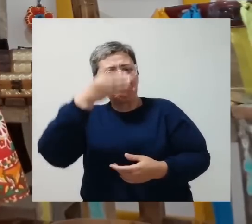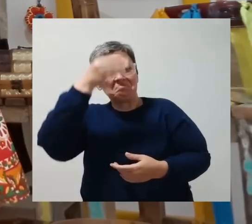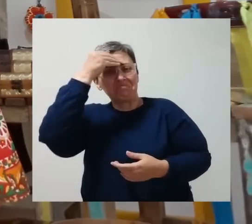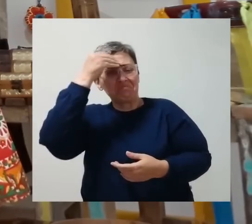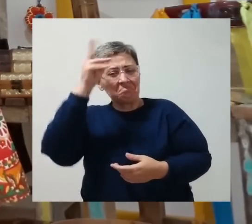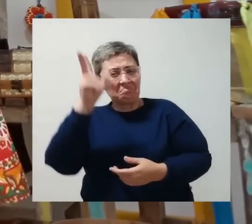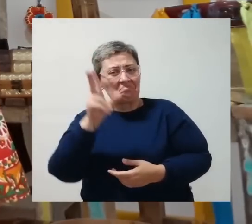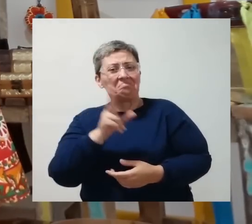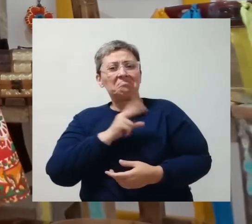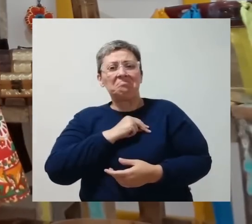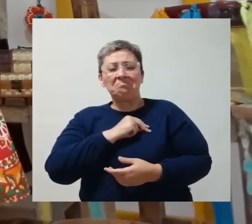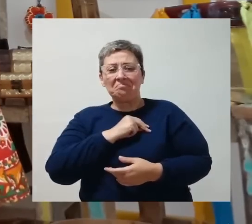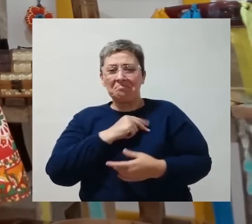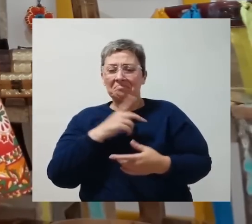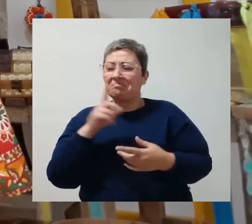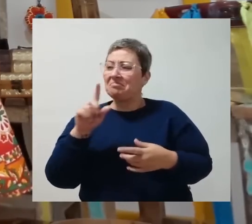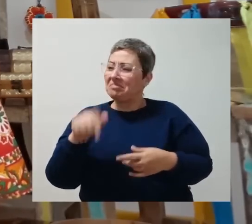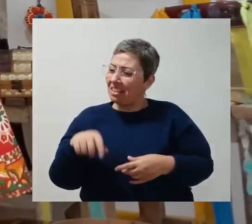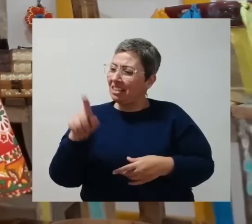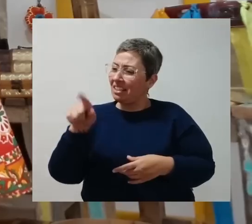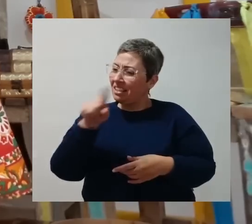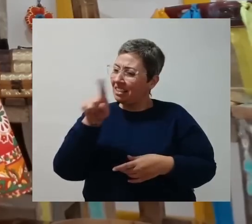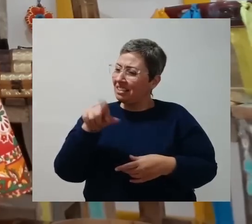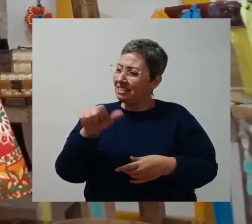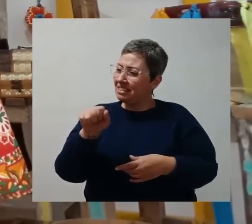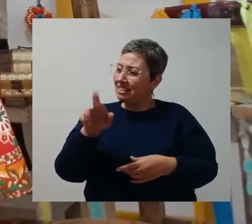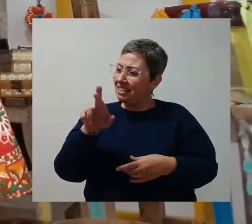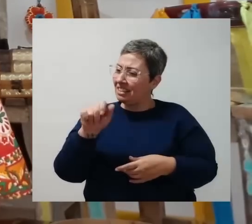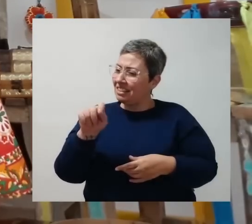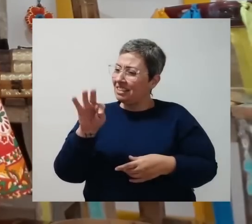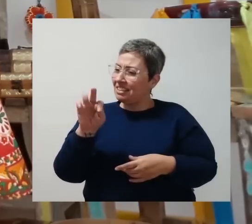ele adquiriu! Esse é